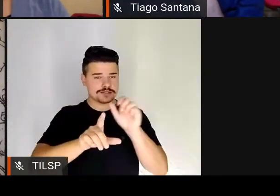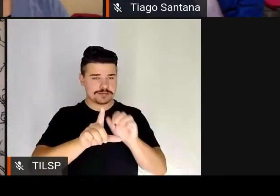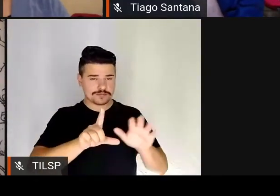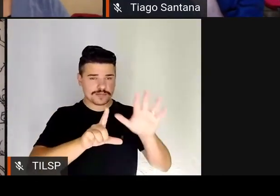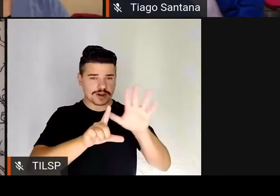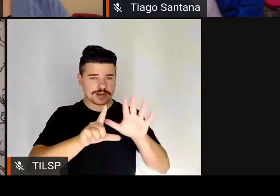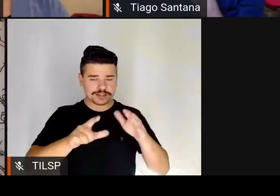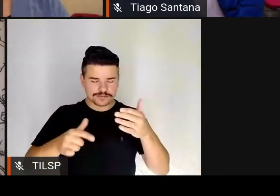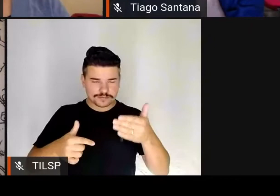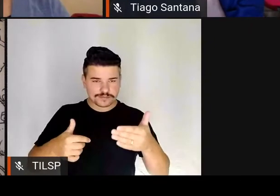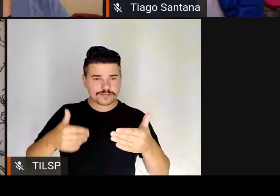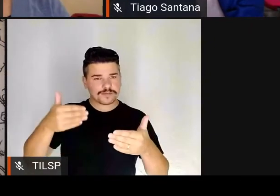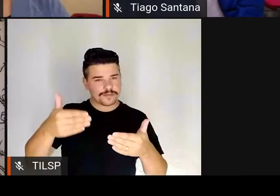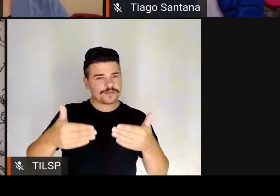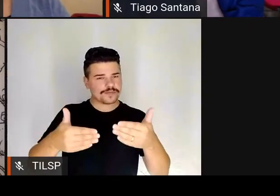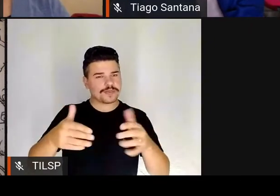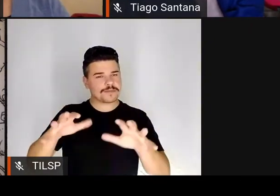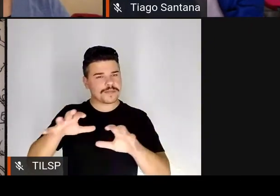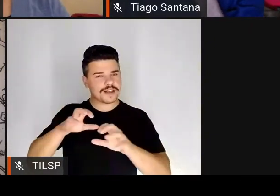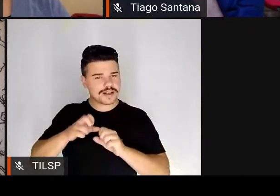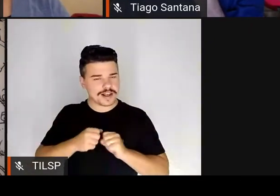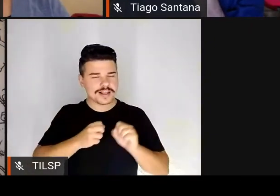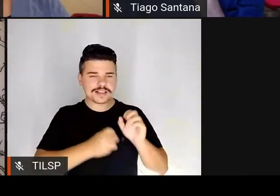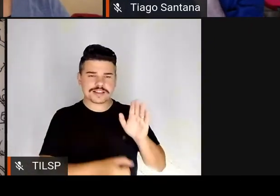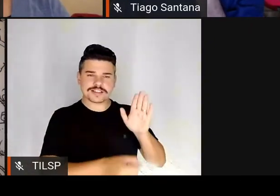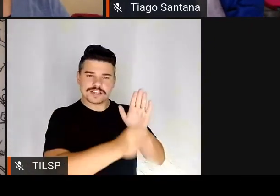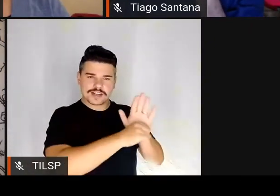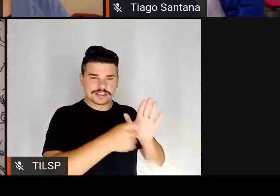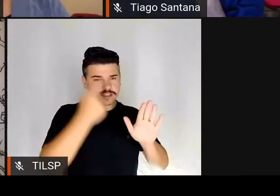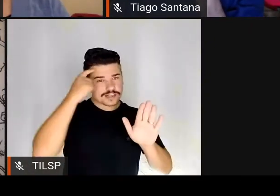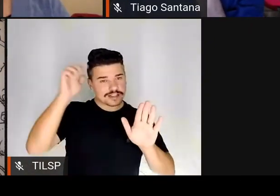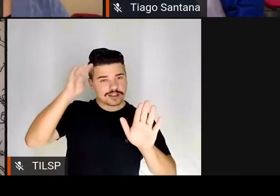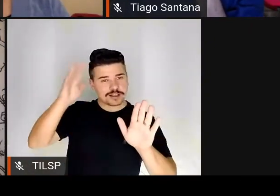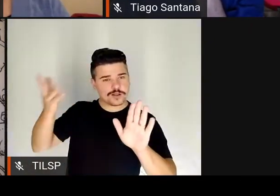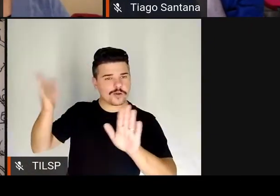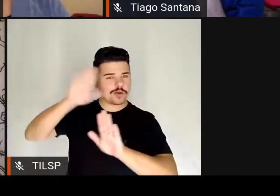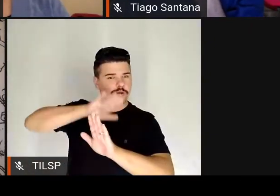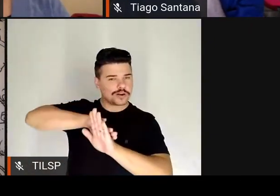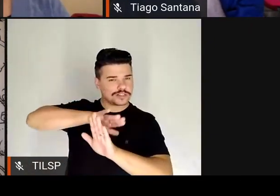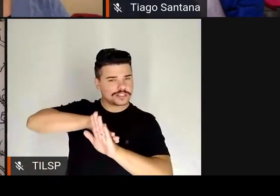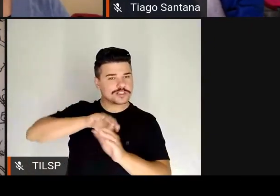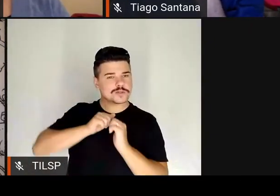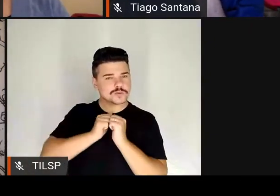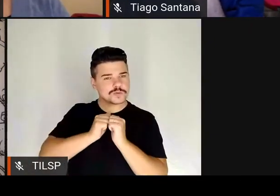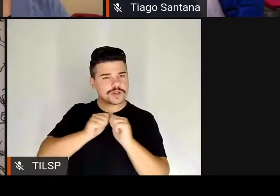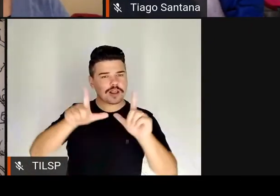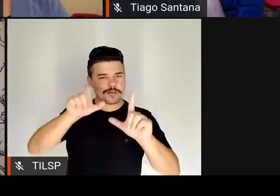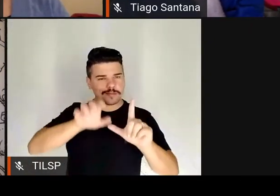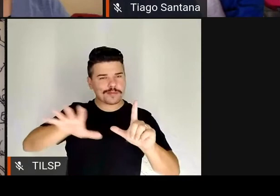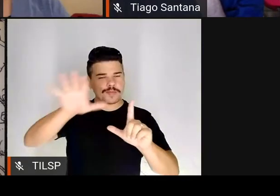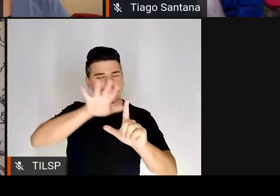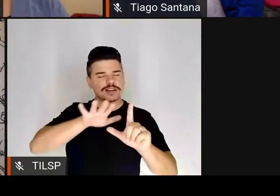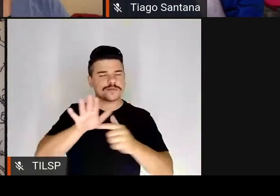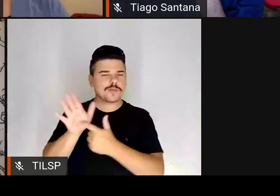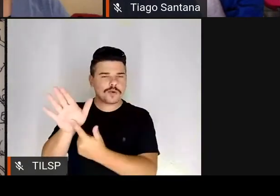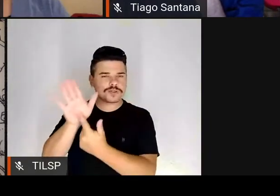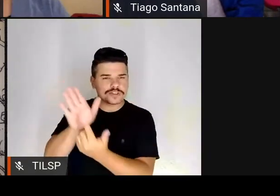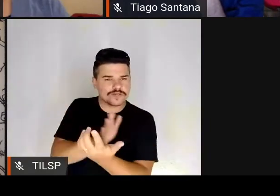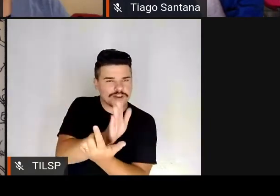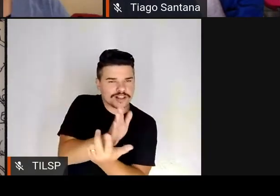de apropriação ideológica também da própria imagem em diferentes vertentes, né? E eu acho